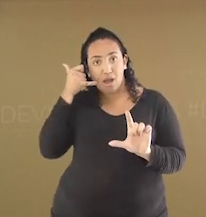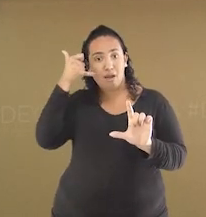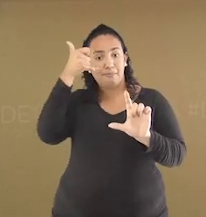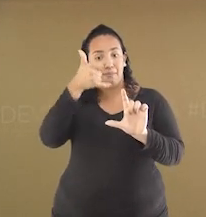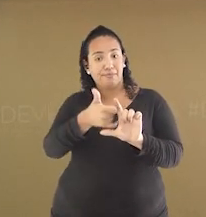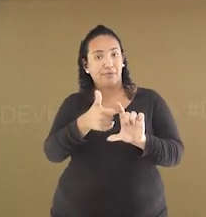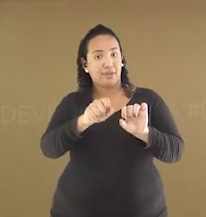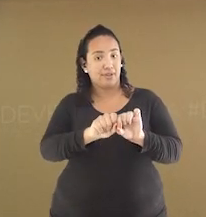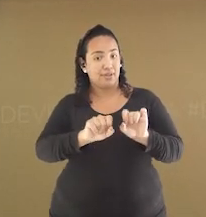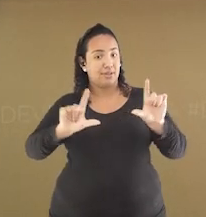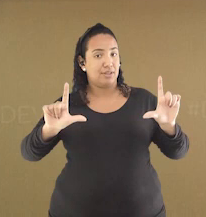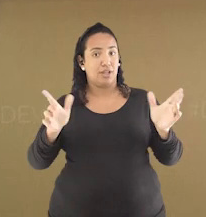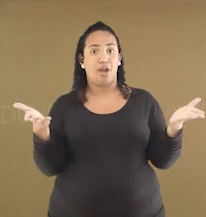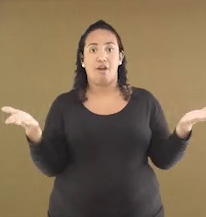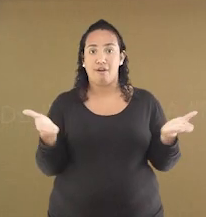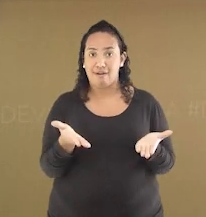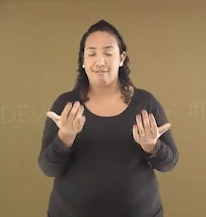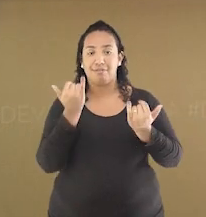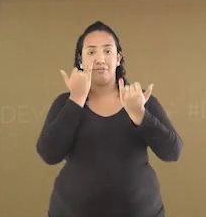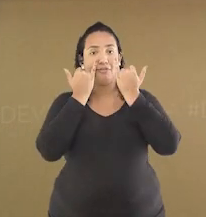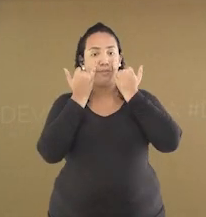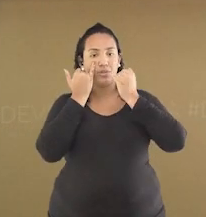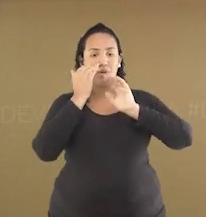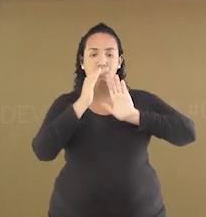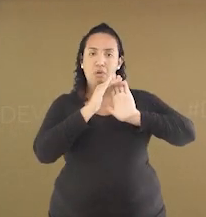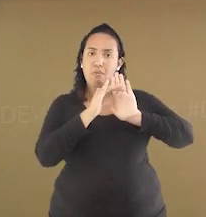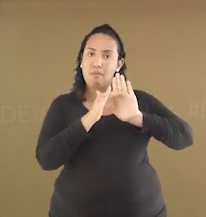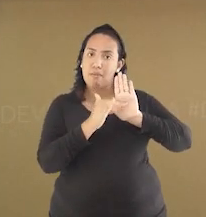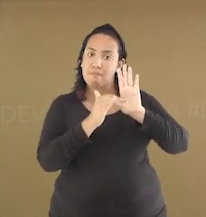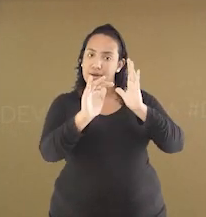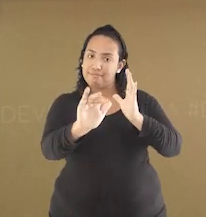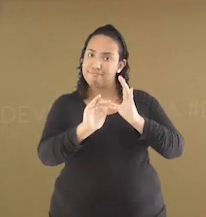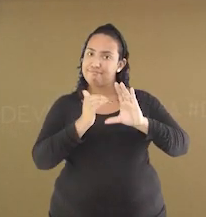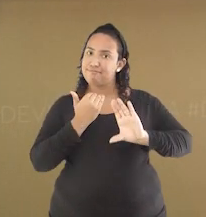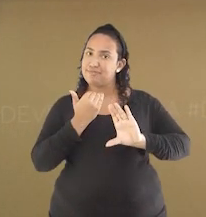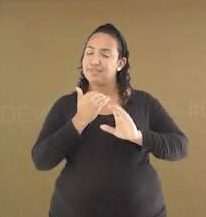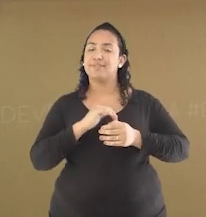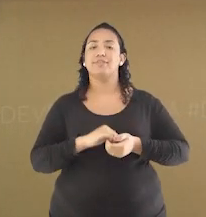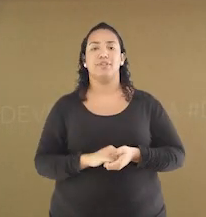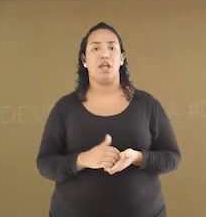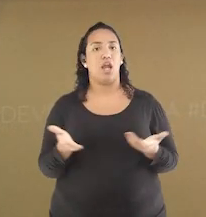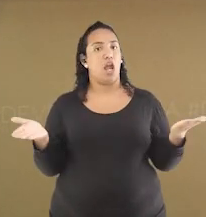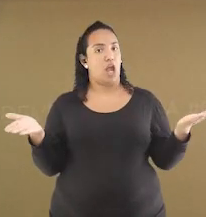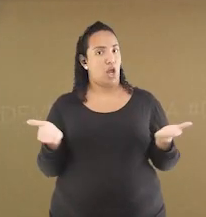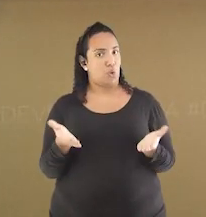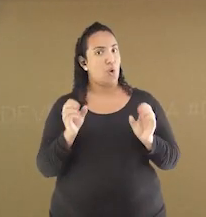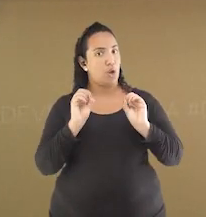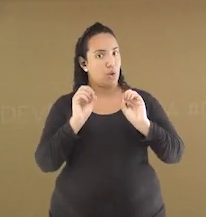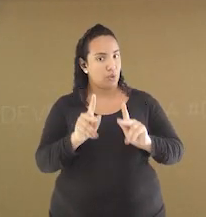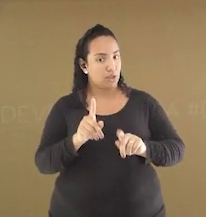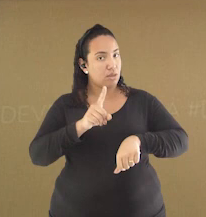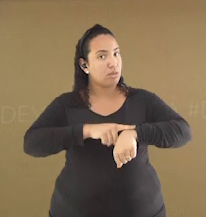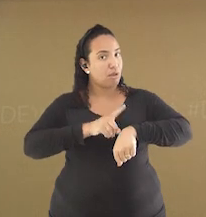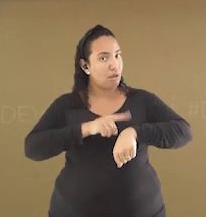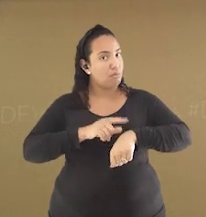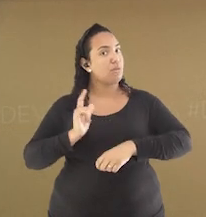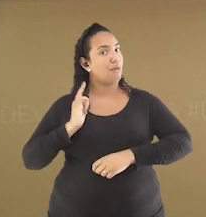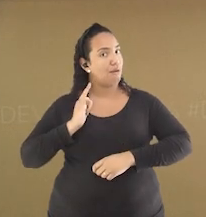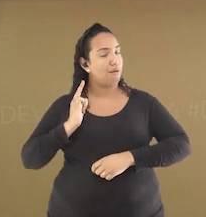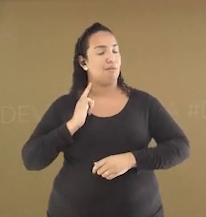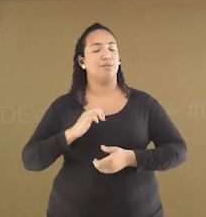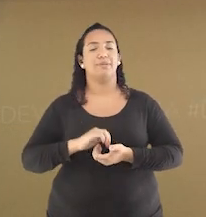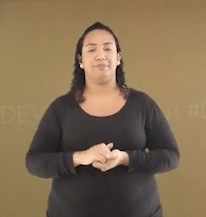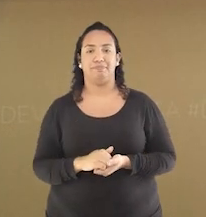aponte para o QR Code que está aí na tela. Preencha o formulário e envie. Faça isso agora que ainda dá